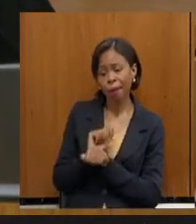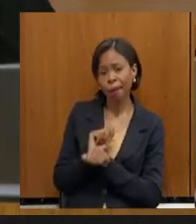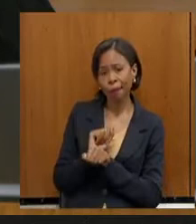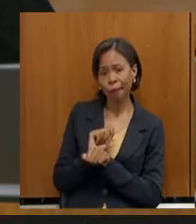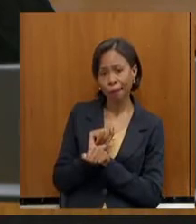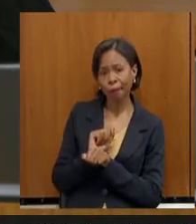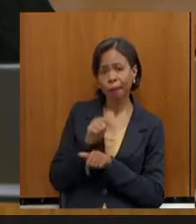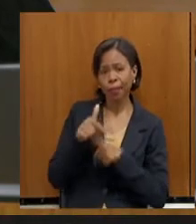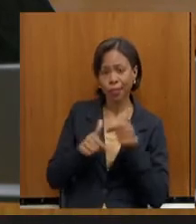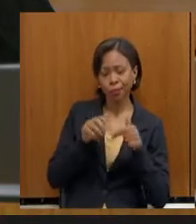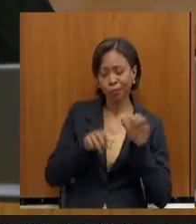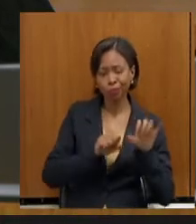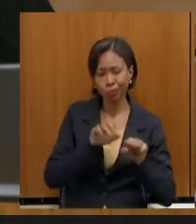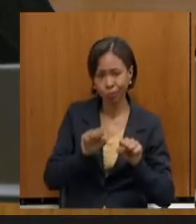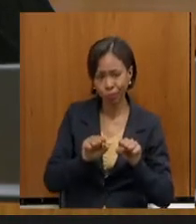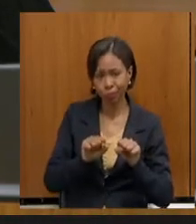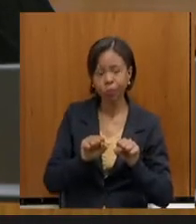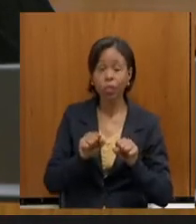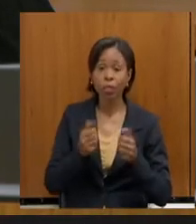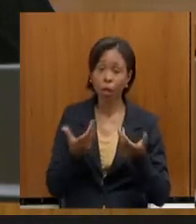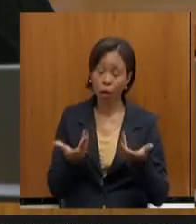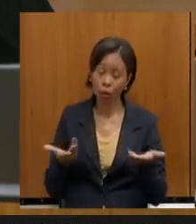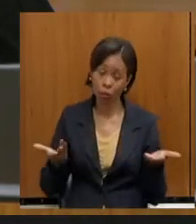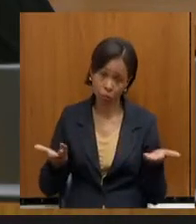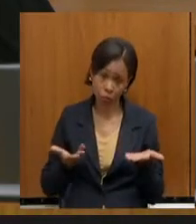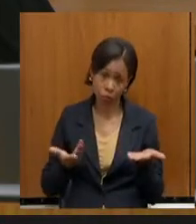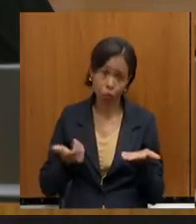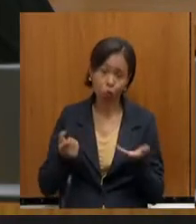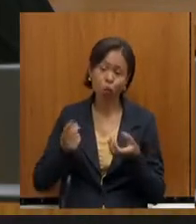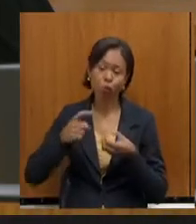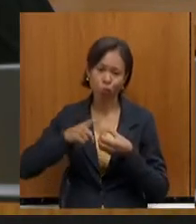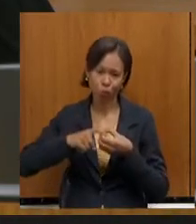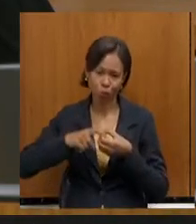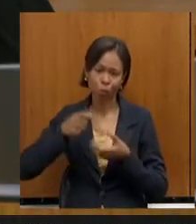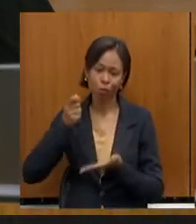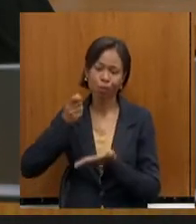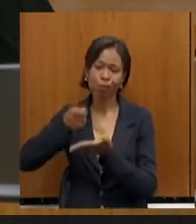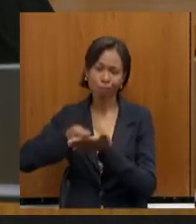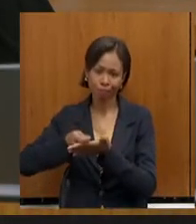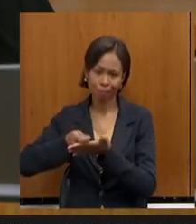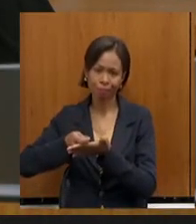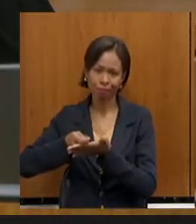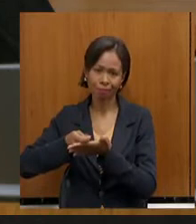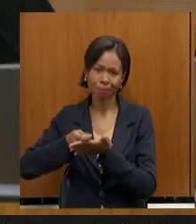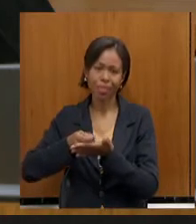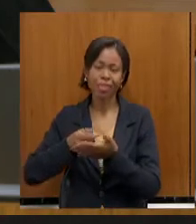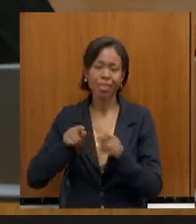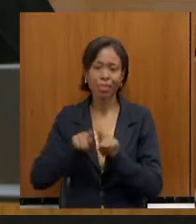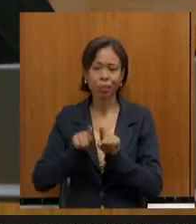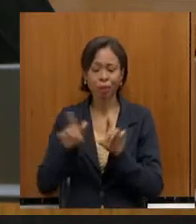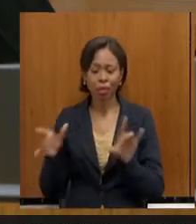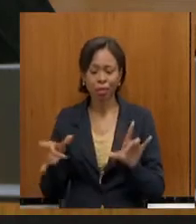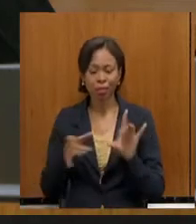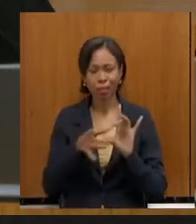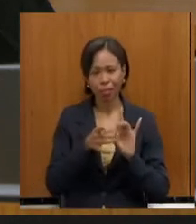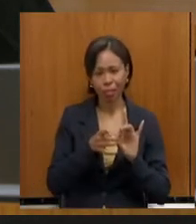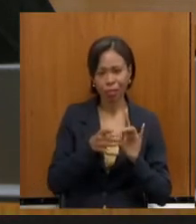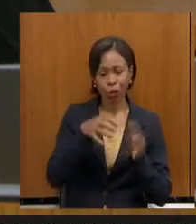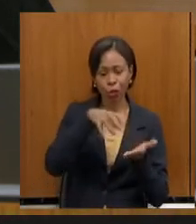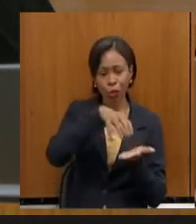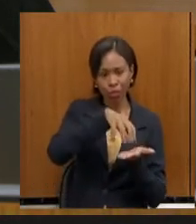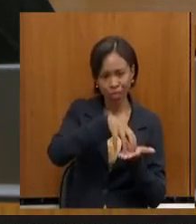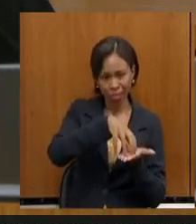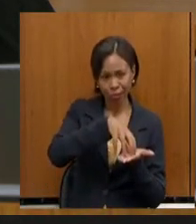né mencionar essa ação e ela integração de reabertura do centro Mineiro de referência em resíduos